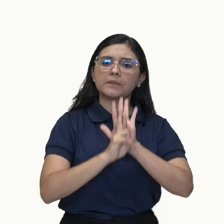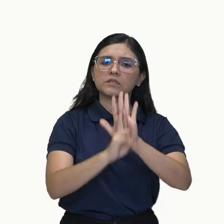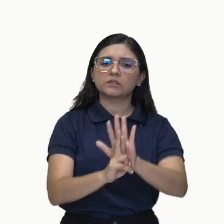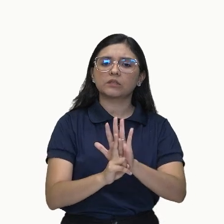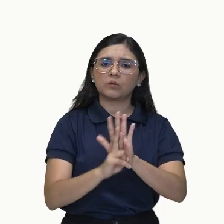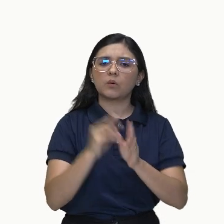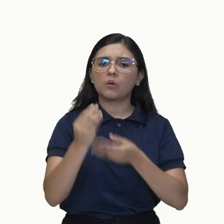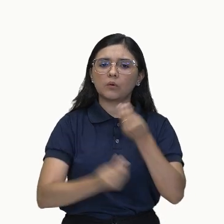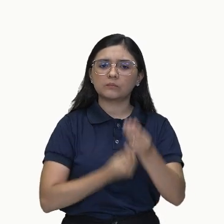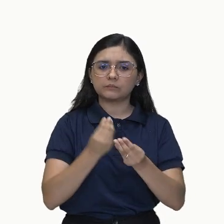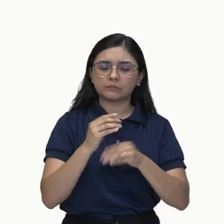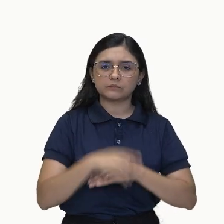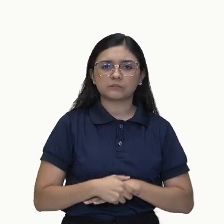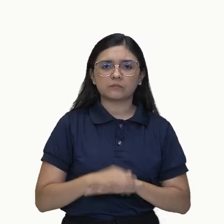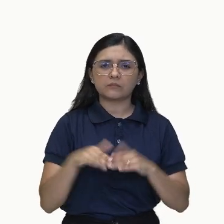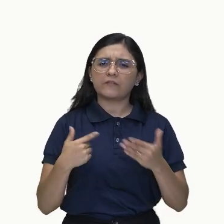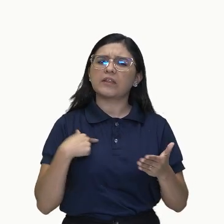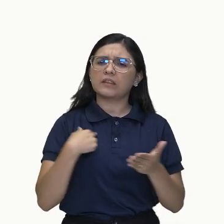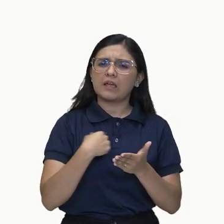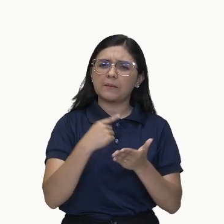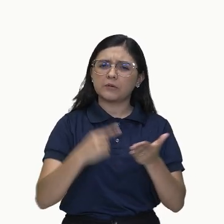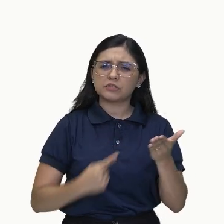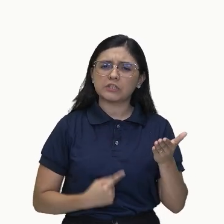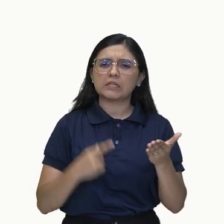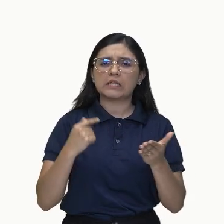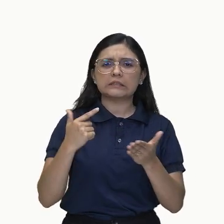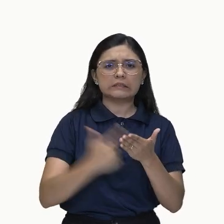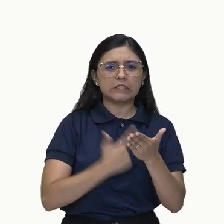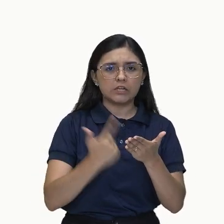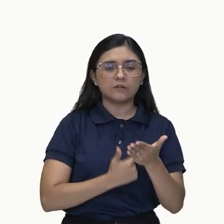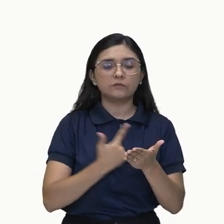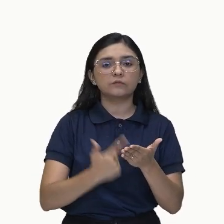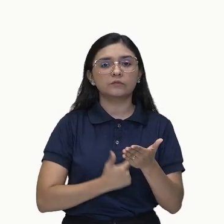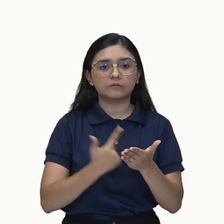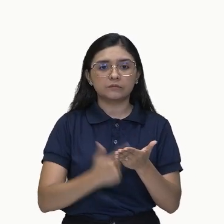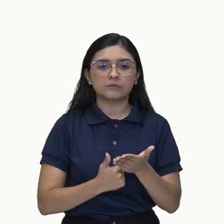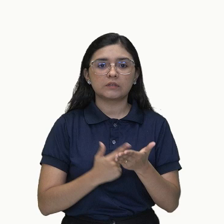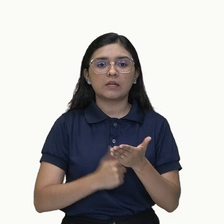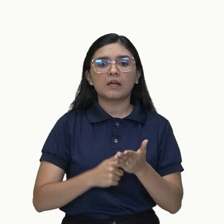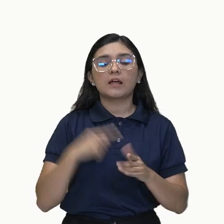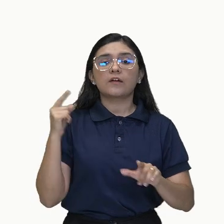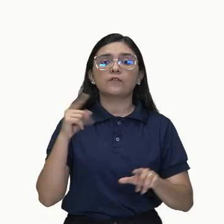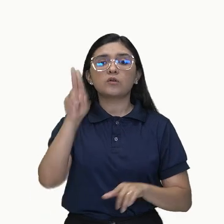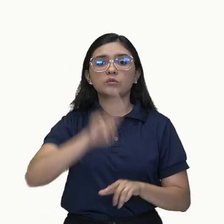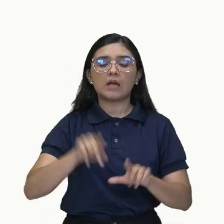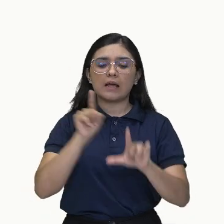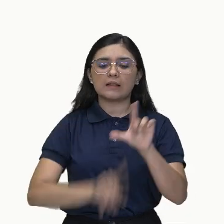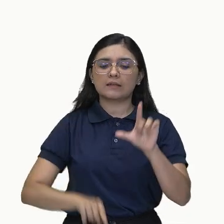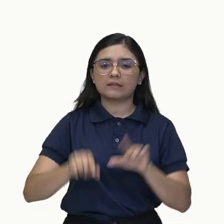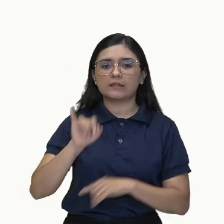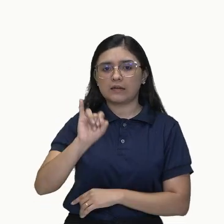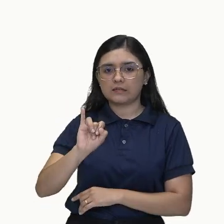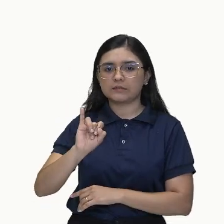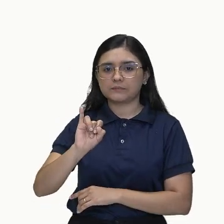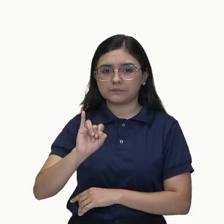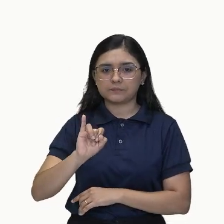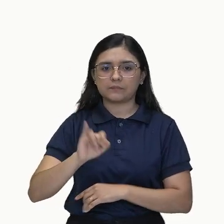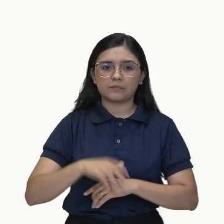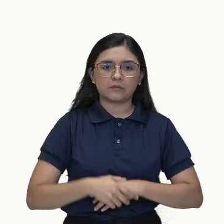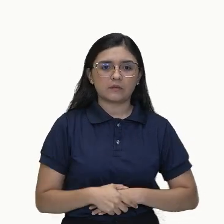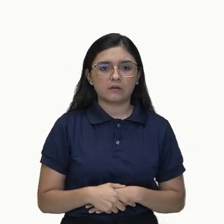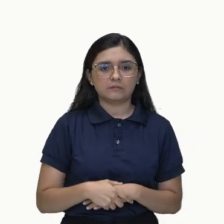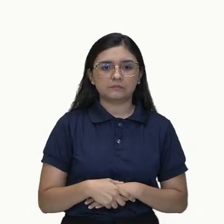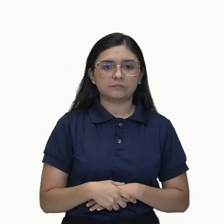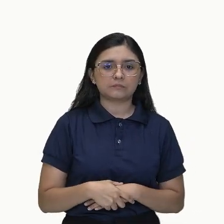ser em muitas apostilas, em livros, ela é letra I. E a sua unidade, olha aqui,